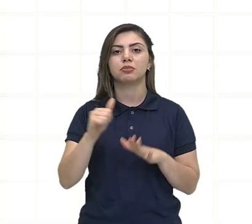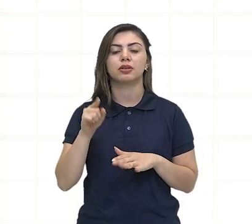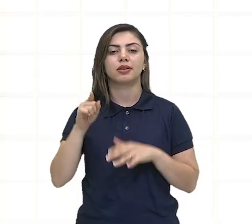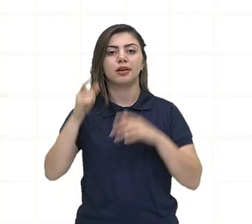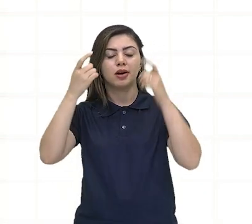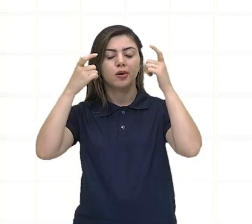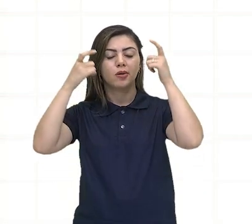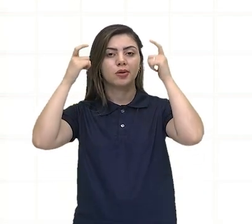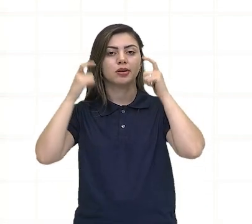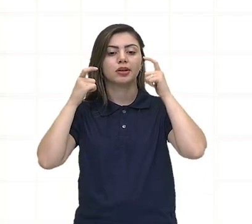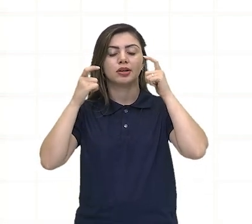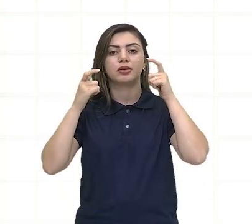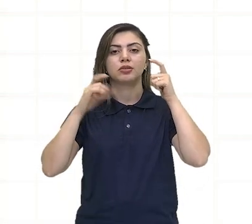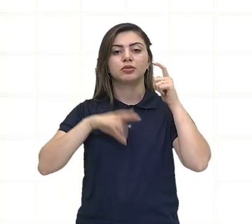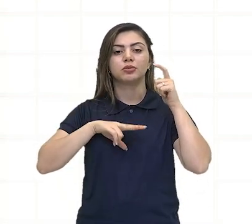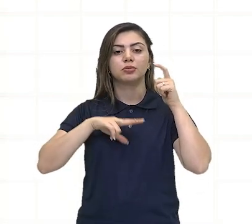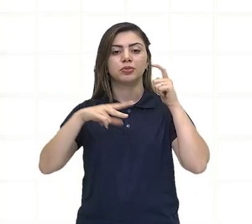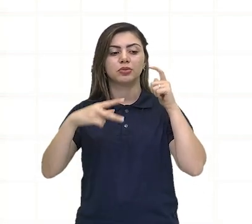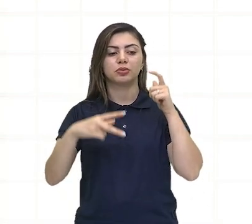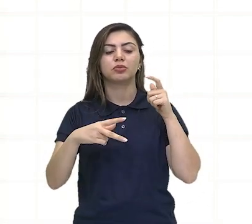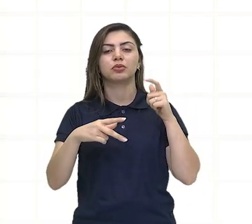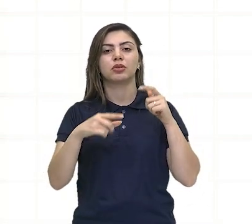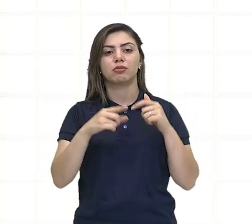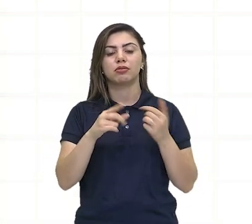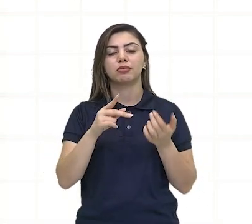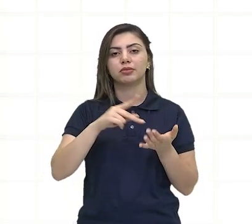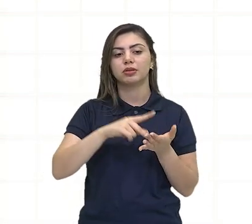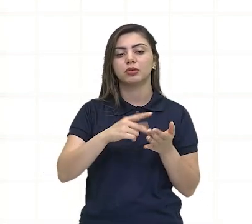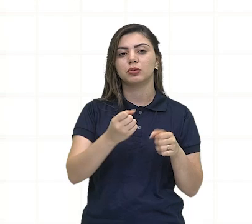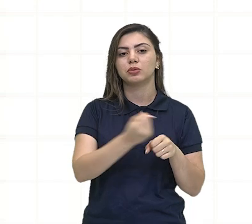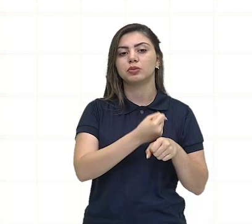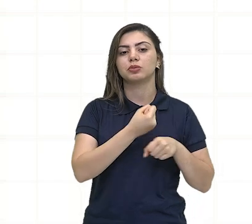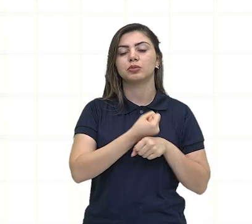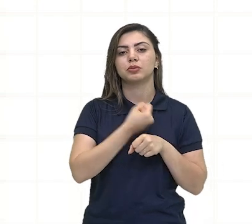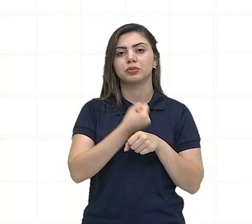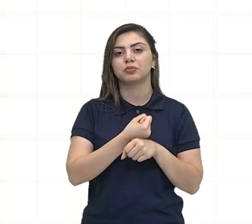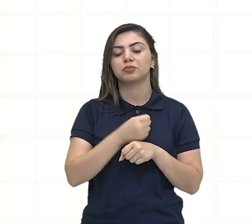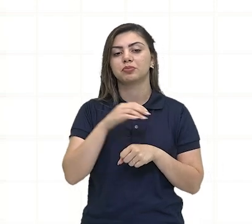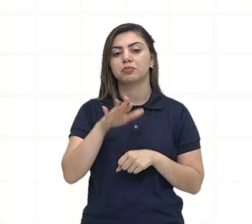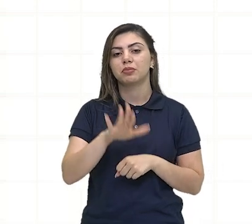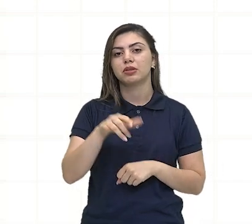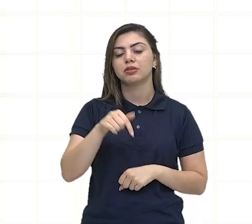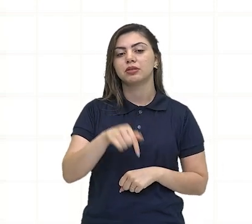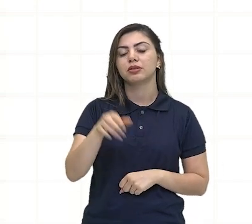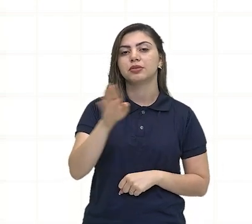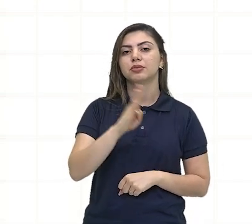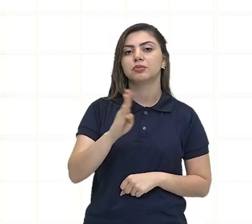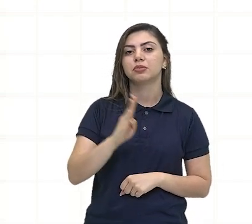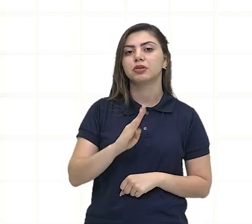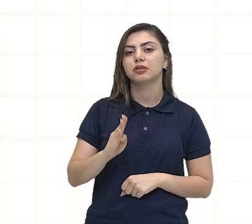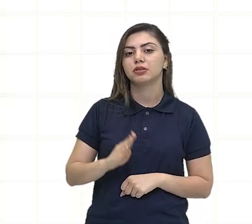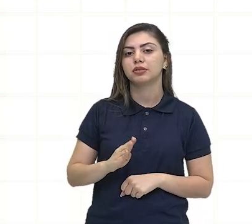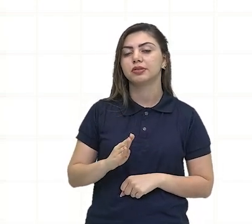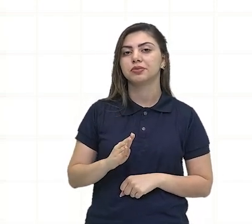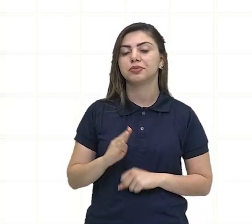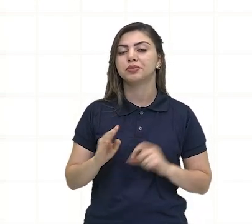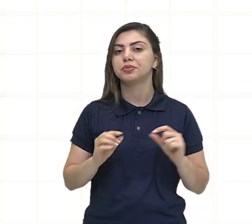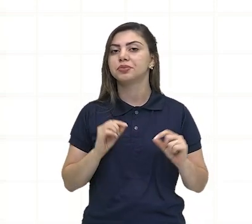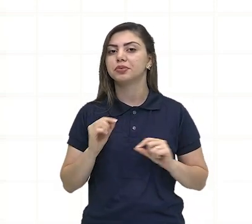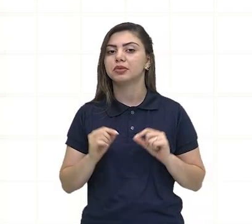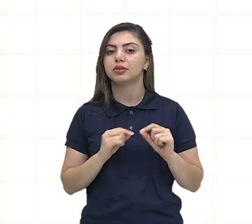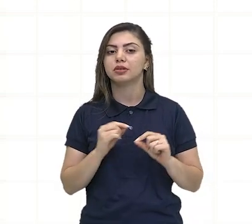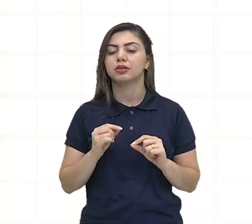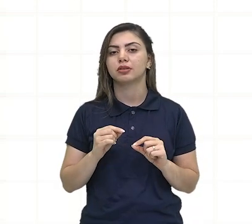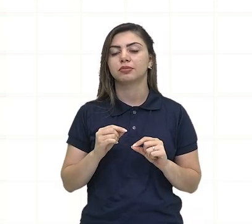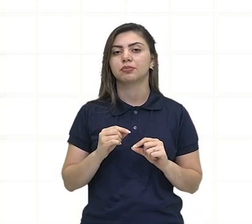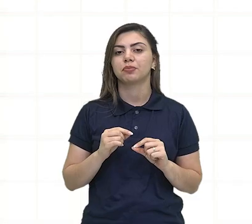portuguesa. No Brasil, nós temos também, como exemplo de vila,